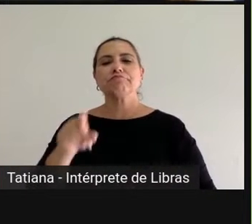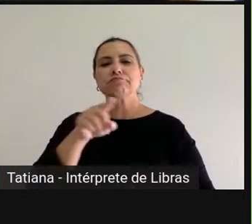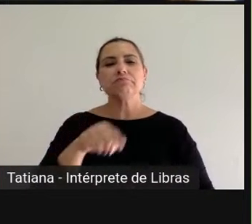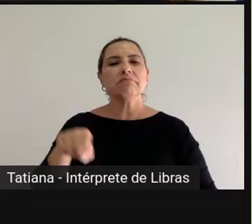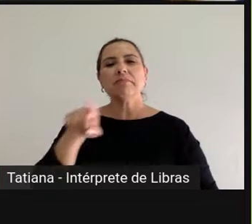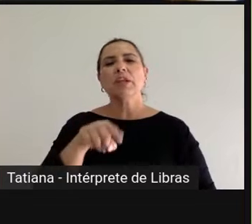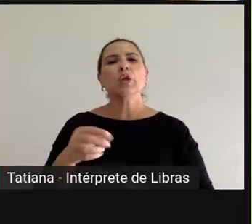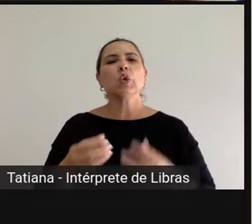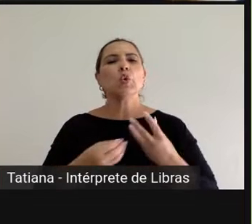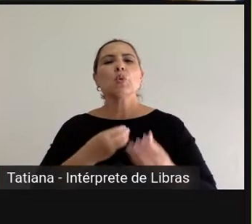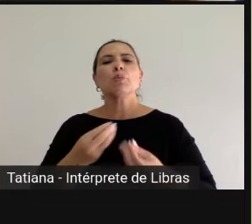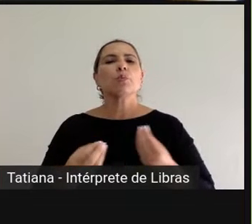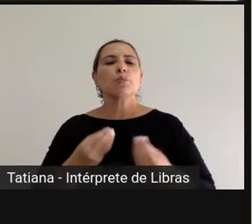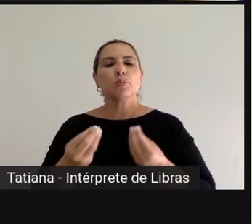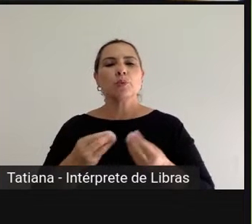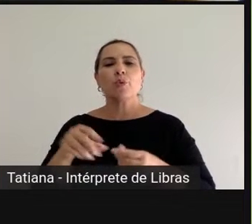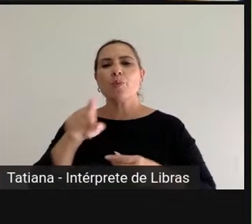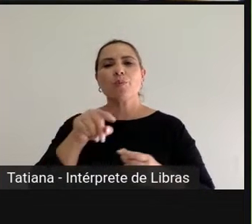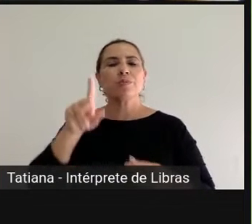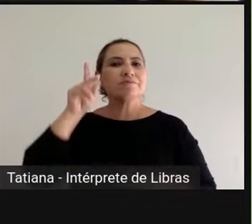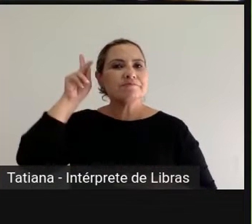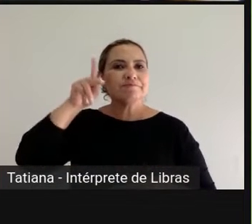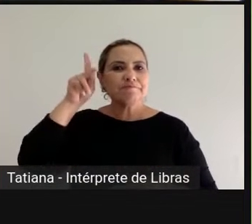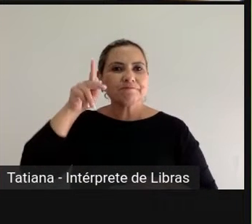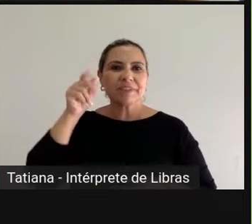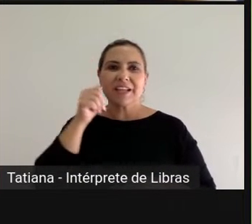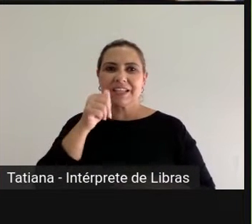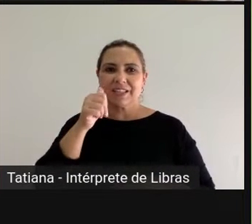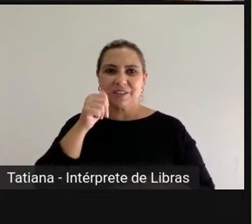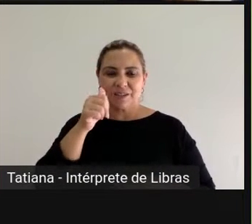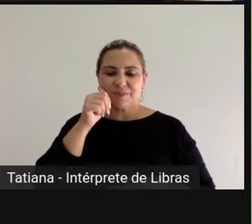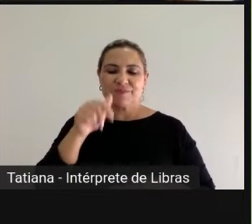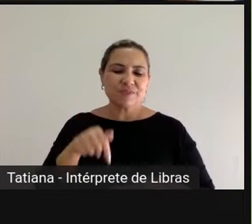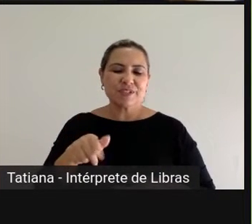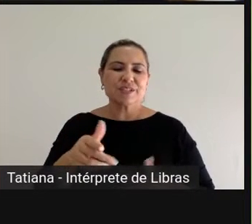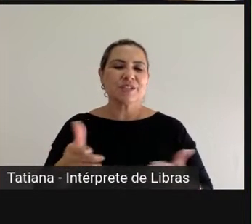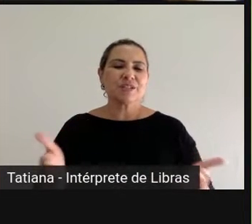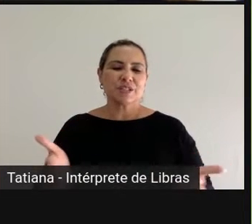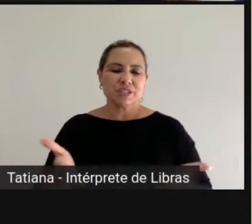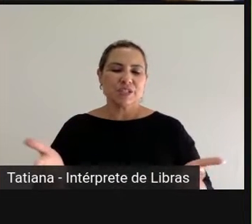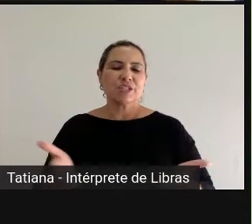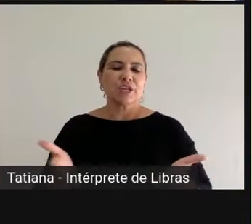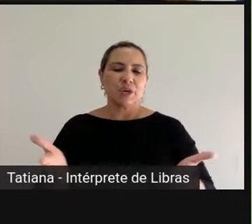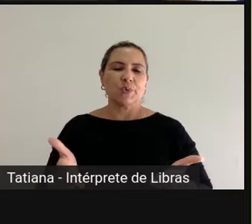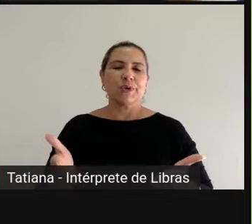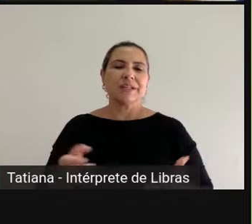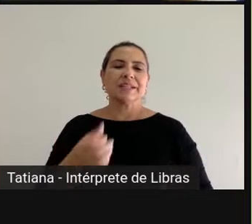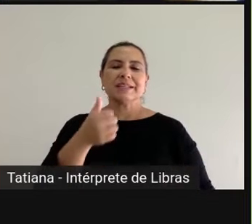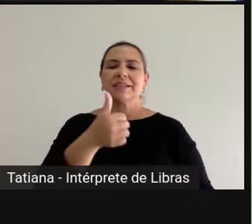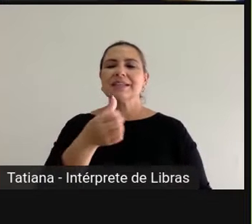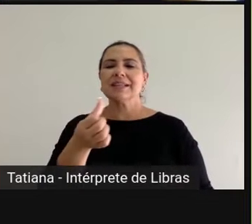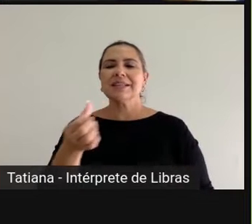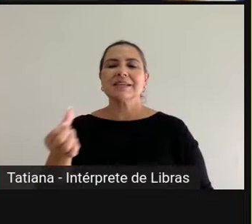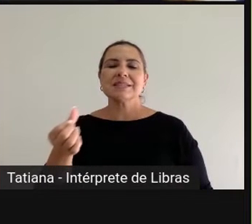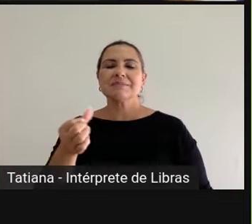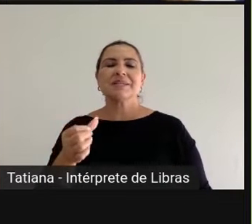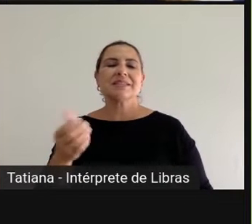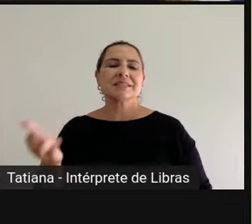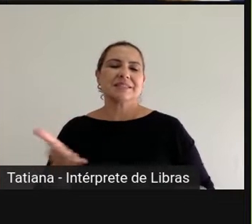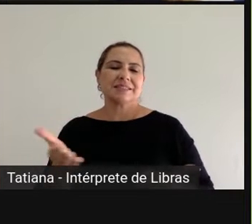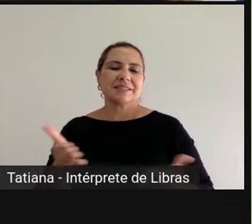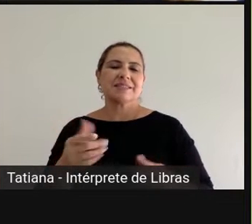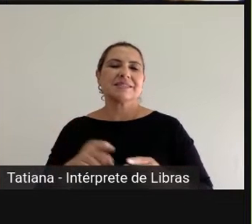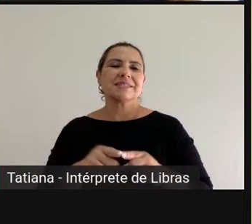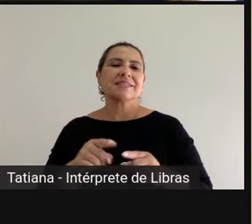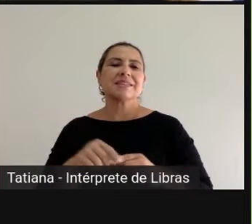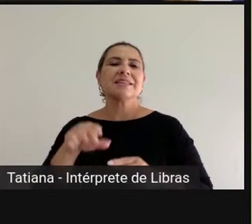as parlamentares da 56ª legislatura, que é a atual, performam sua própria